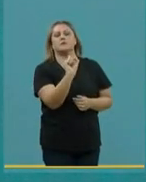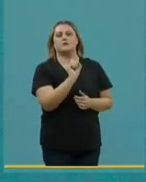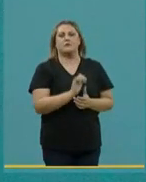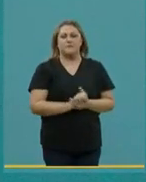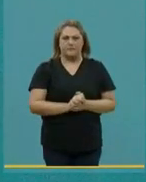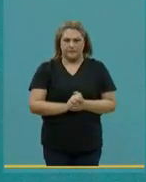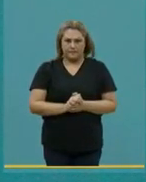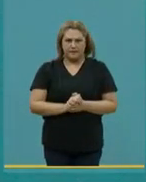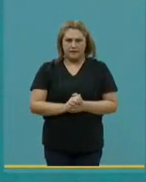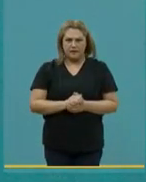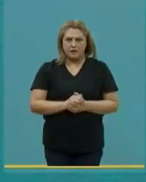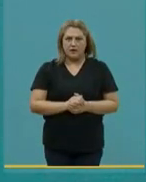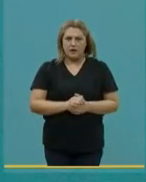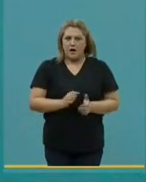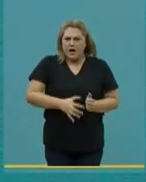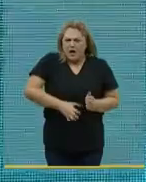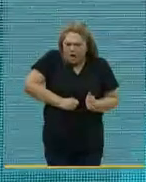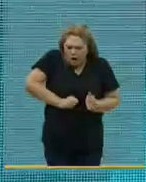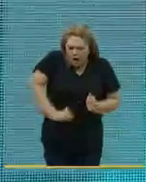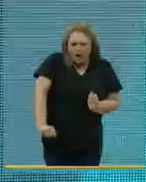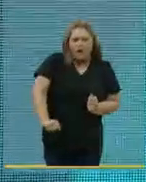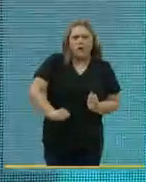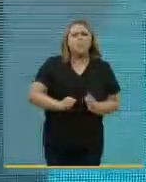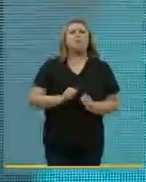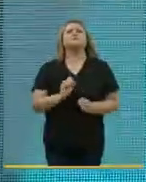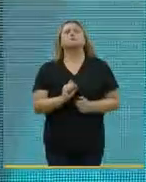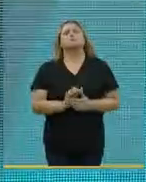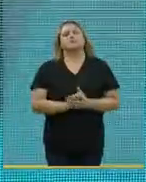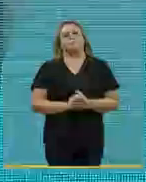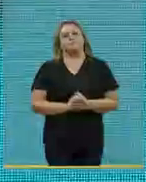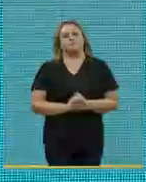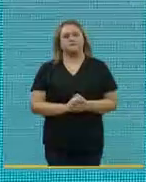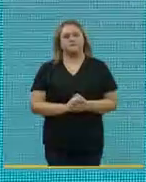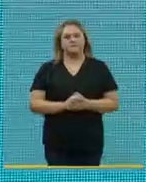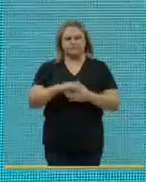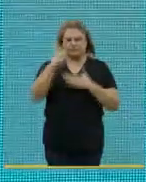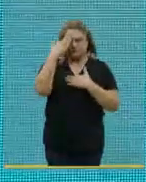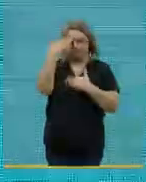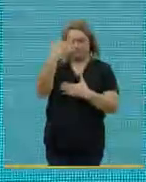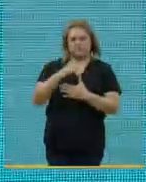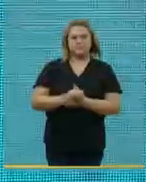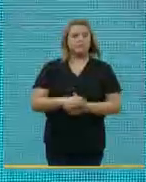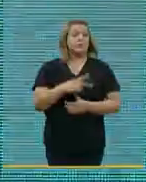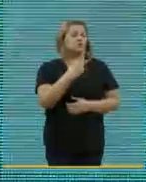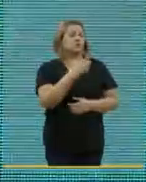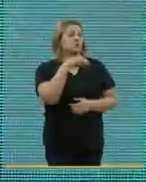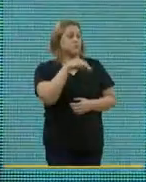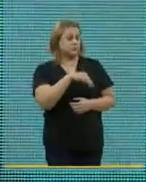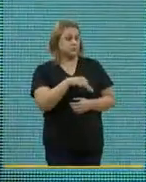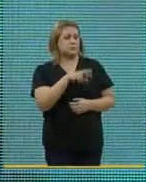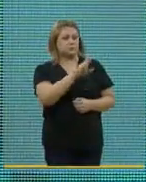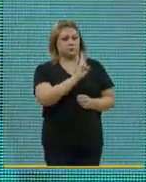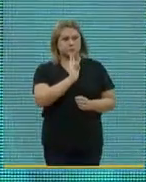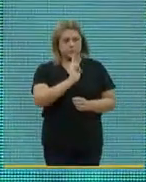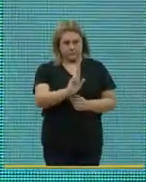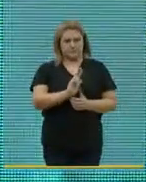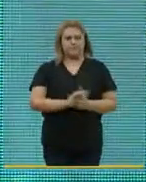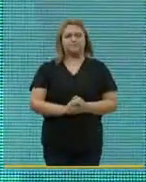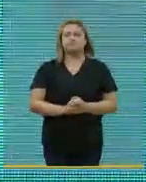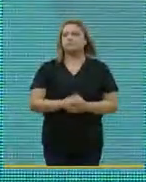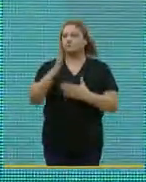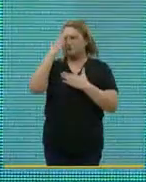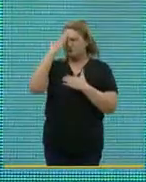ao aborto joão bosco obrigada candidato dois minutos para a resposta do povo